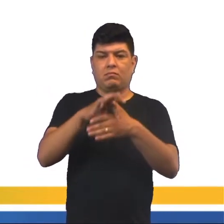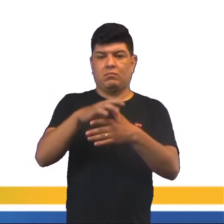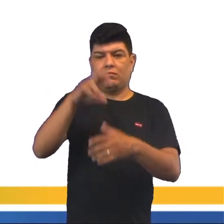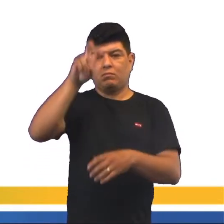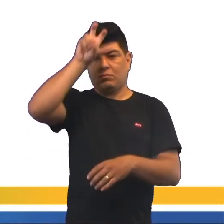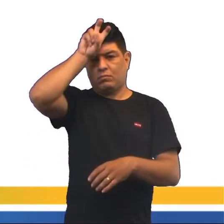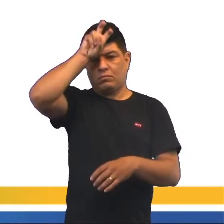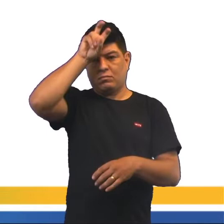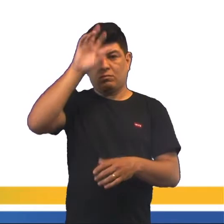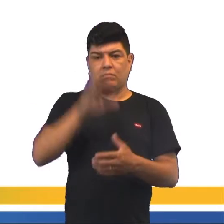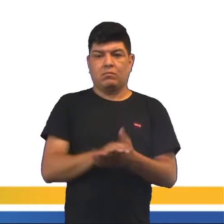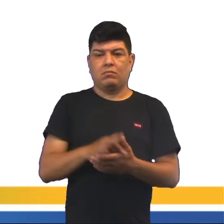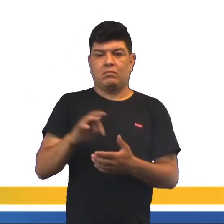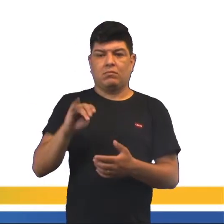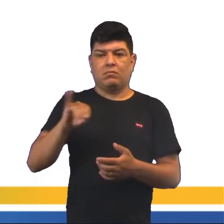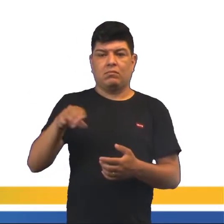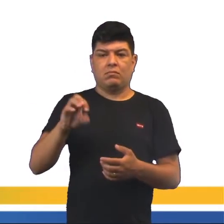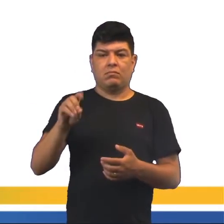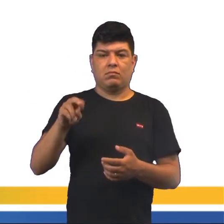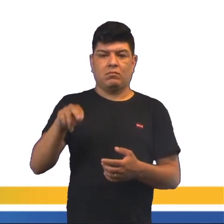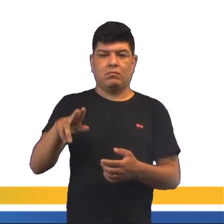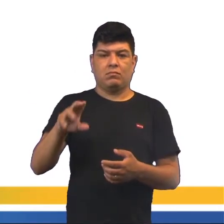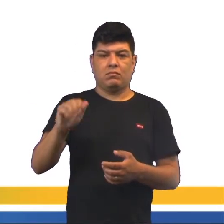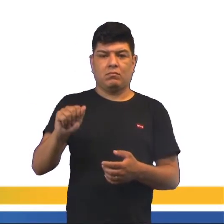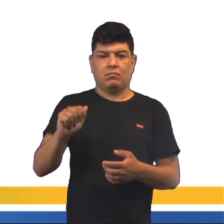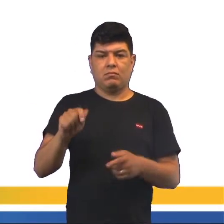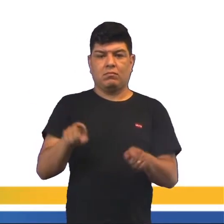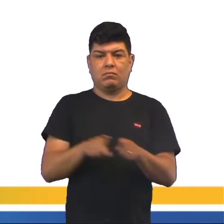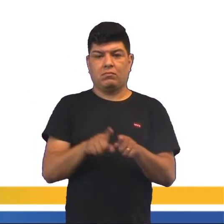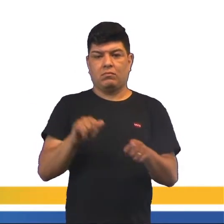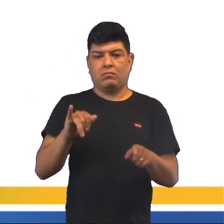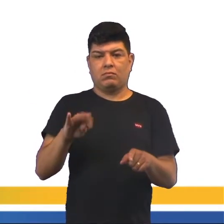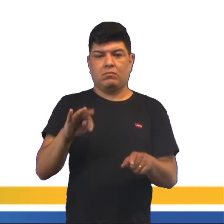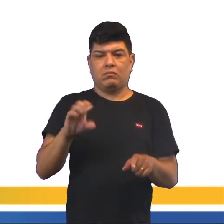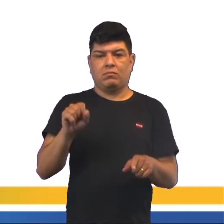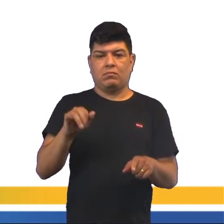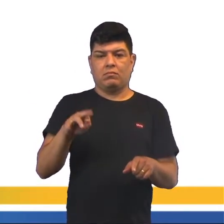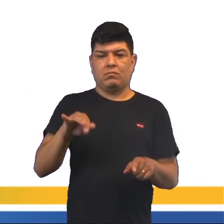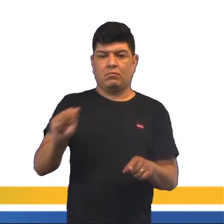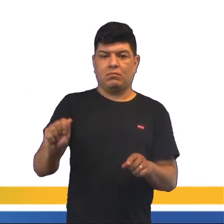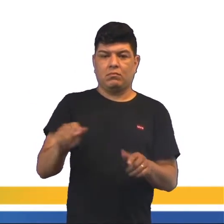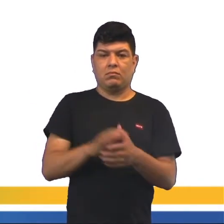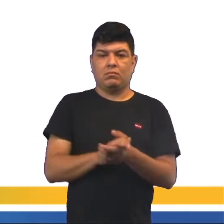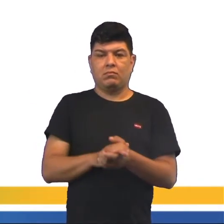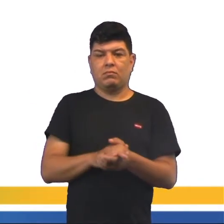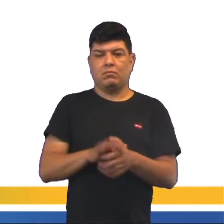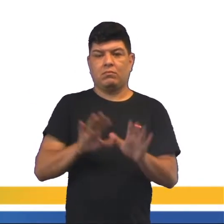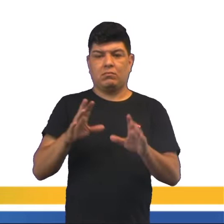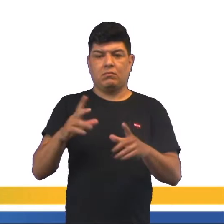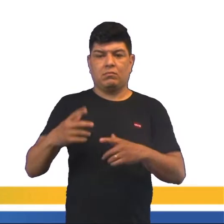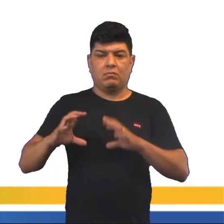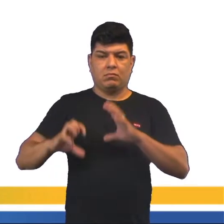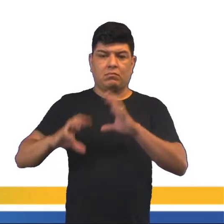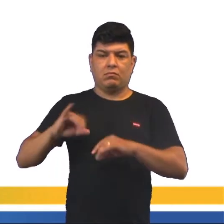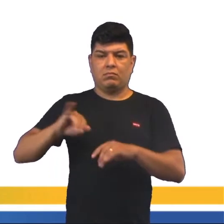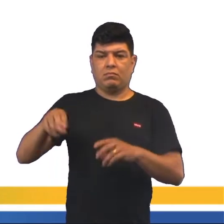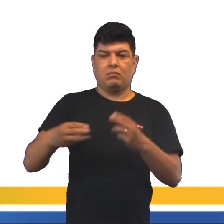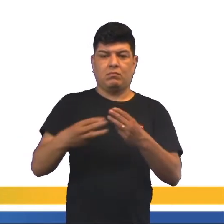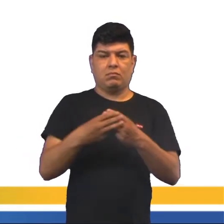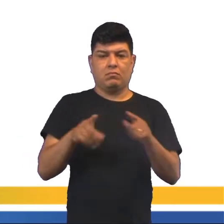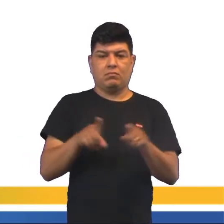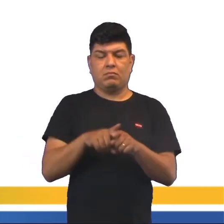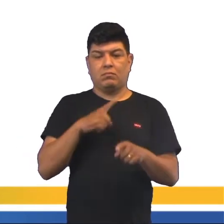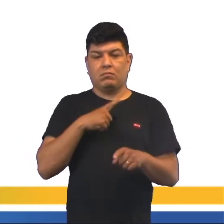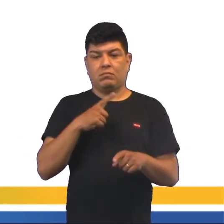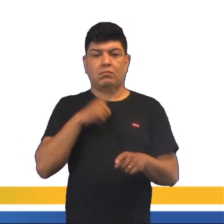foi liderado pelo Egito, Transjordânia, hoje Jordânia, Líbano e Síria, foi combatido pelos judeus